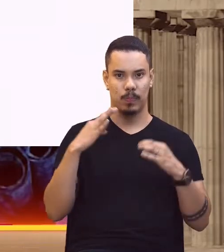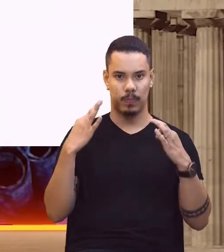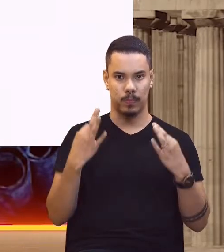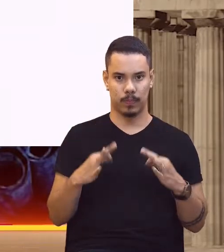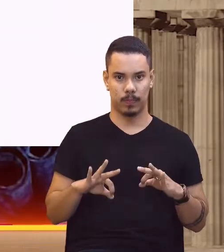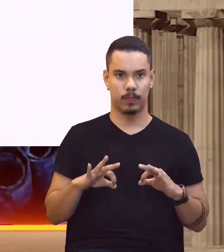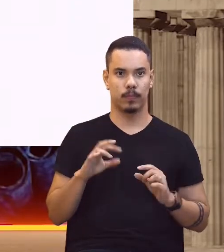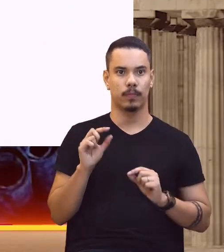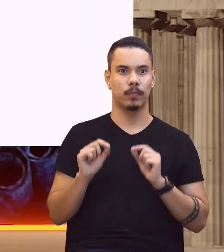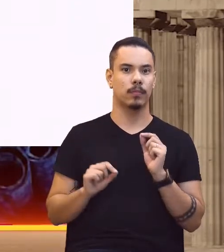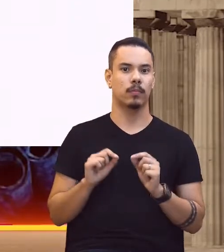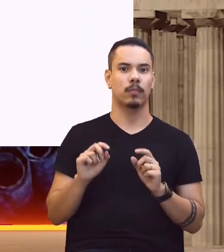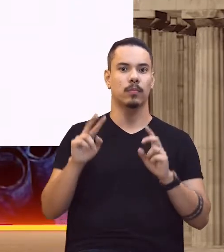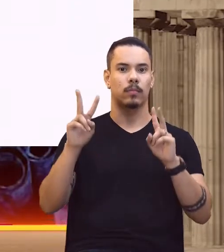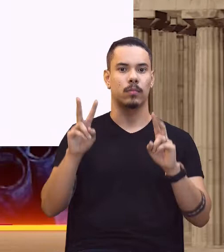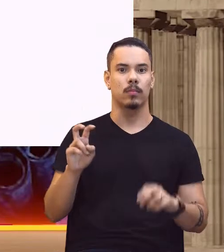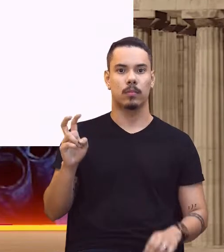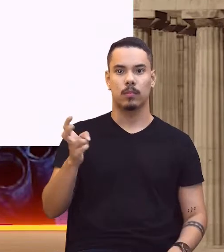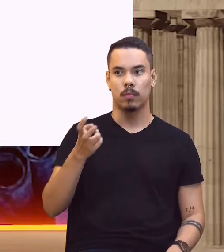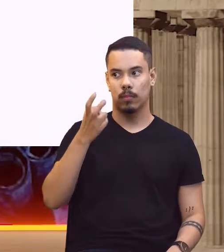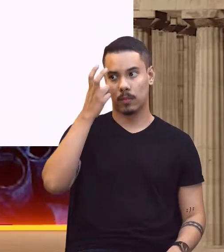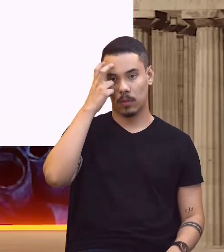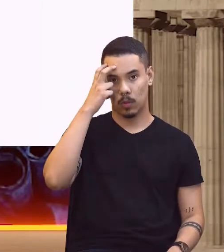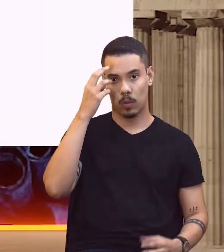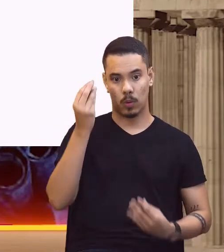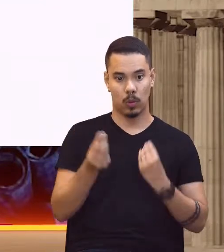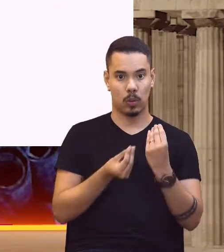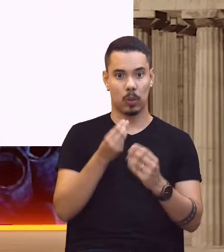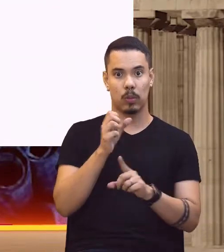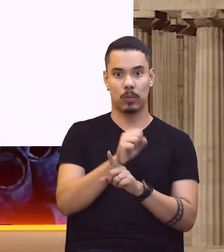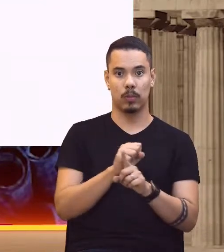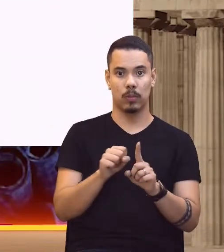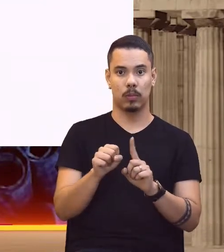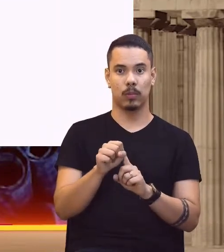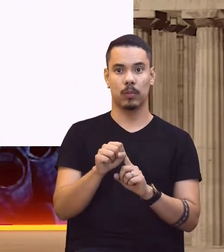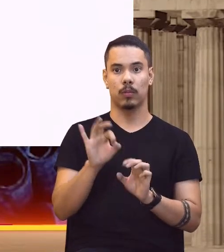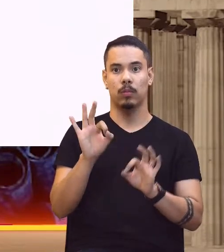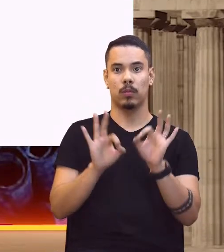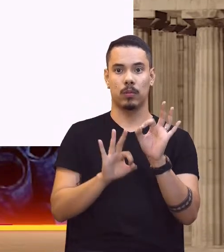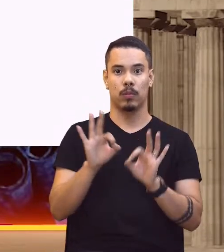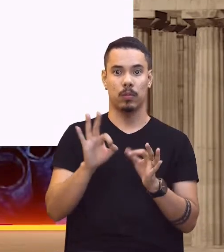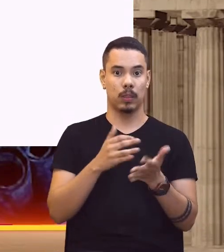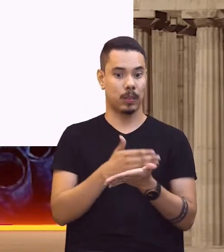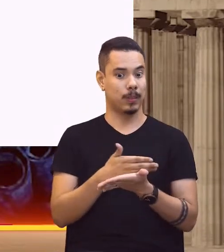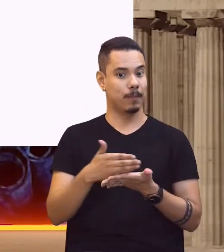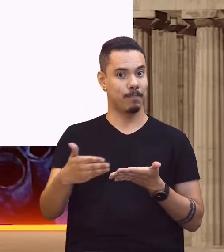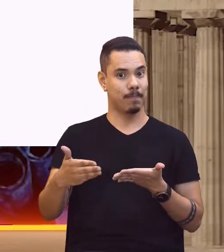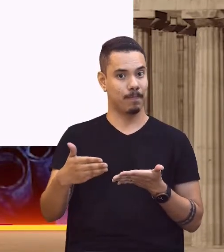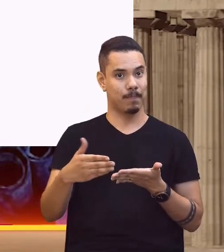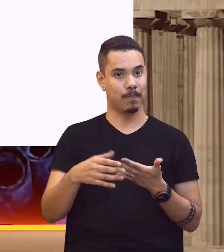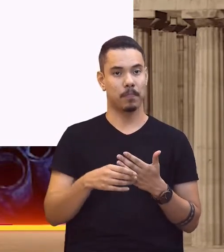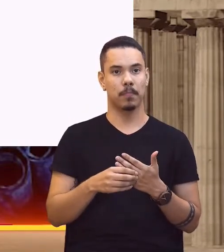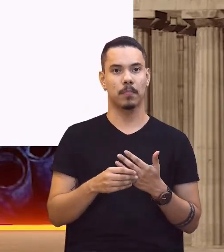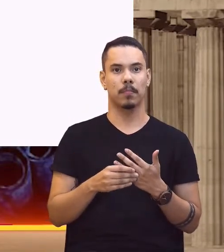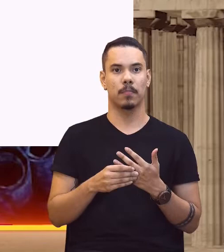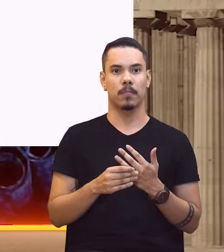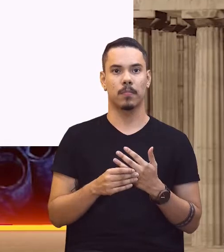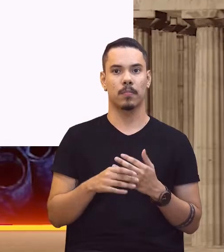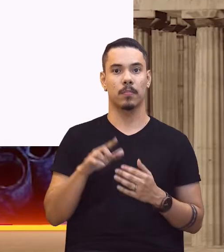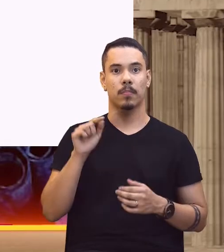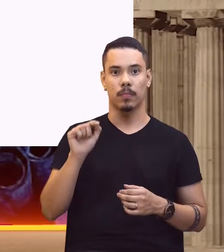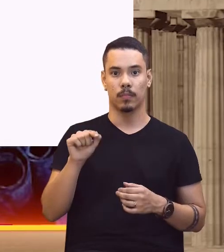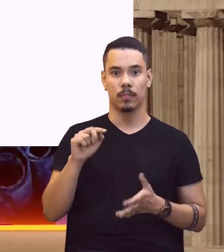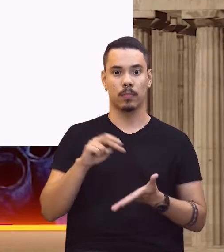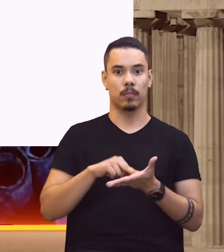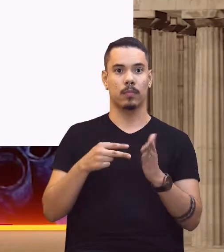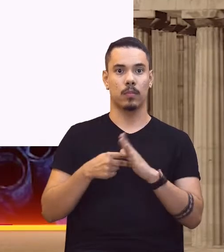a questão da cultura, como a sociedade vai se organizar a partir de então. Esse é o grande contexto